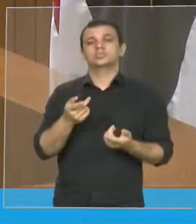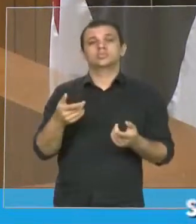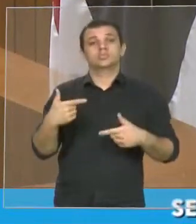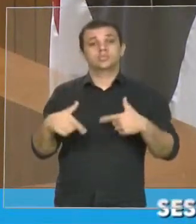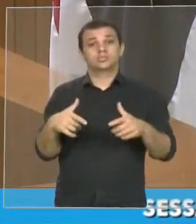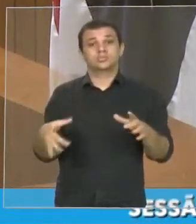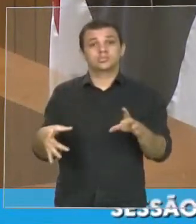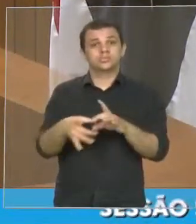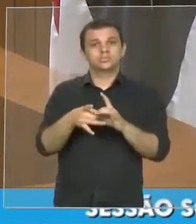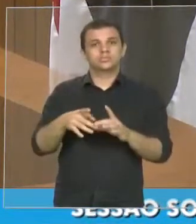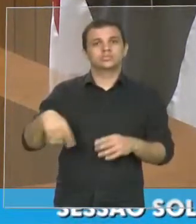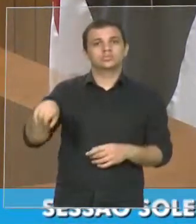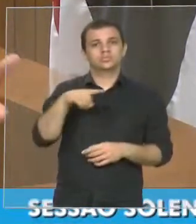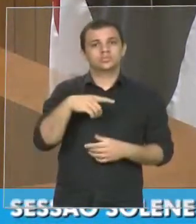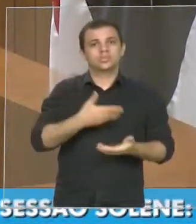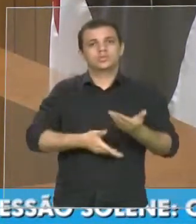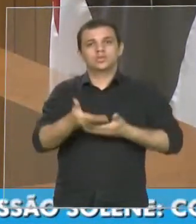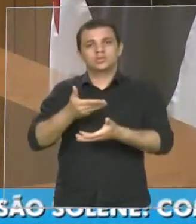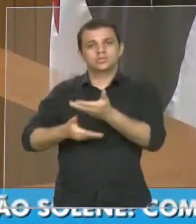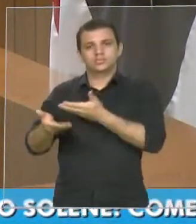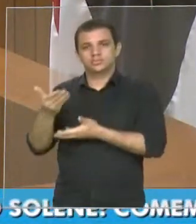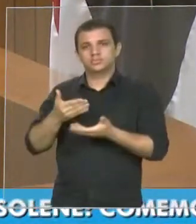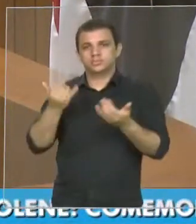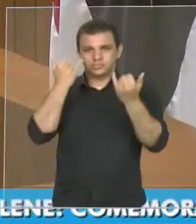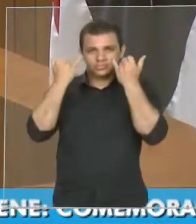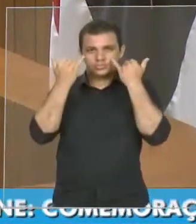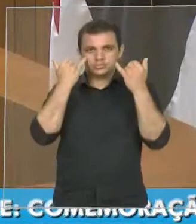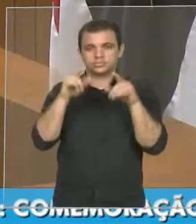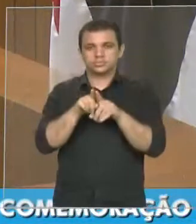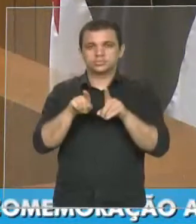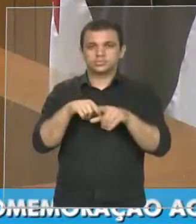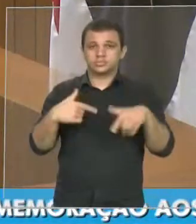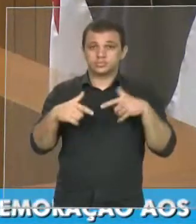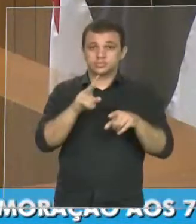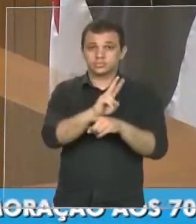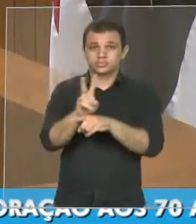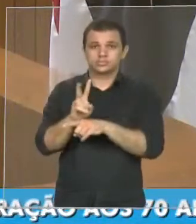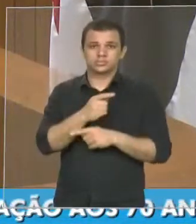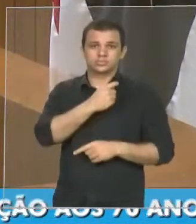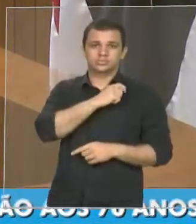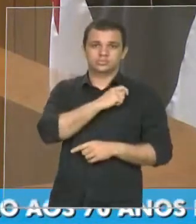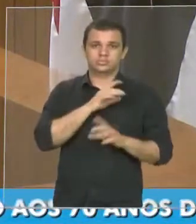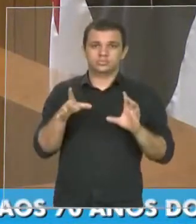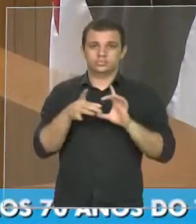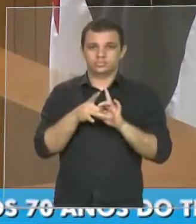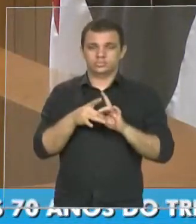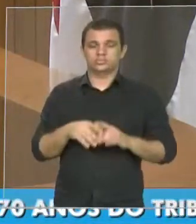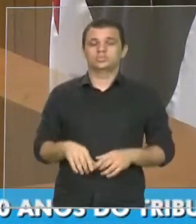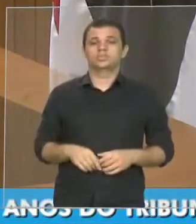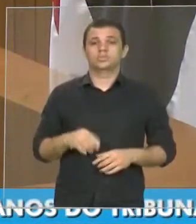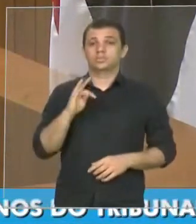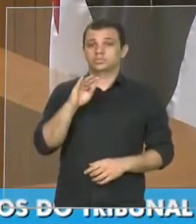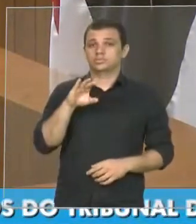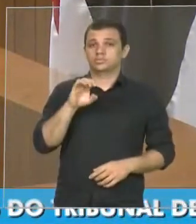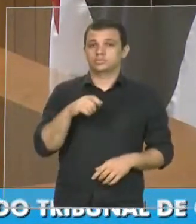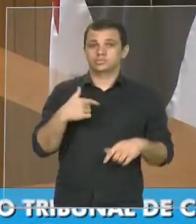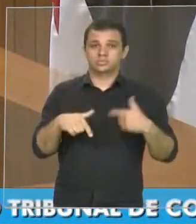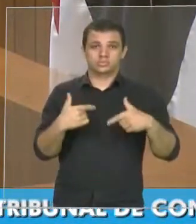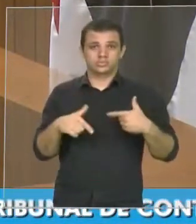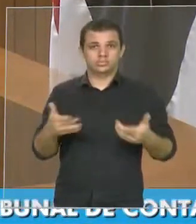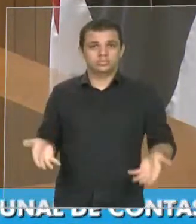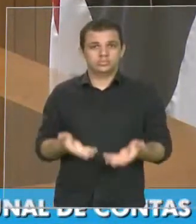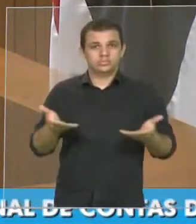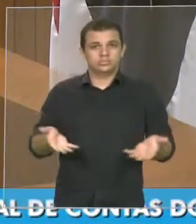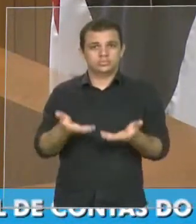trocando informações, fazendo ações de fiscalização conjuntamente. E a participação do TCE incentivando o fortalecimento dessa rede